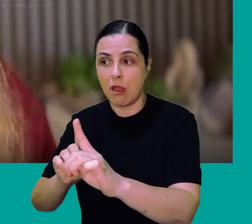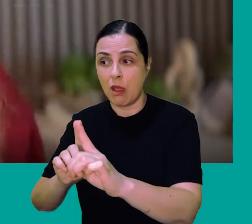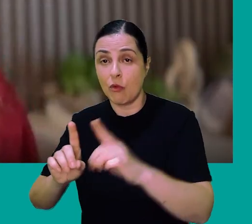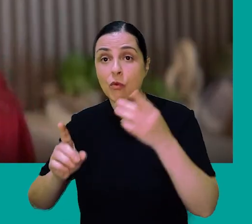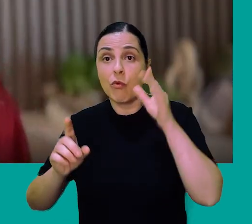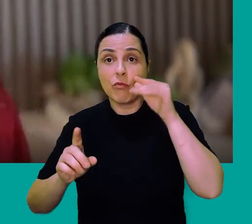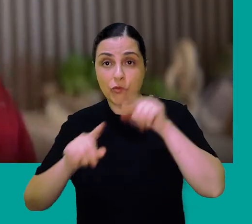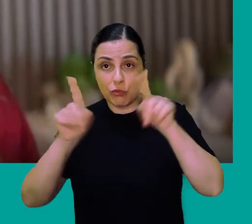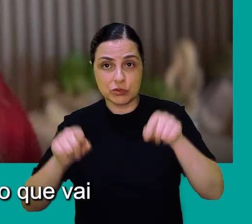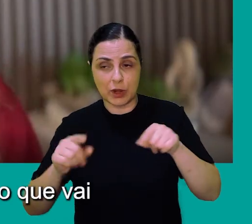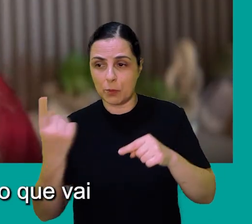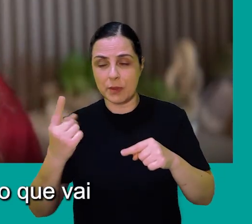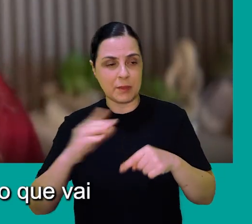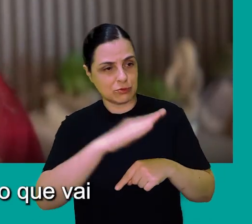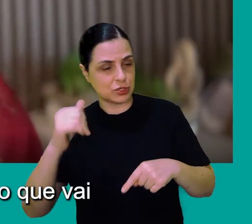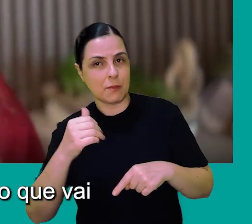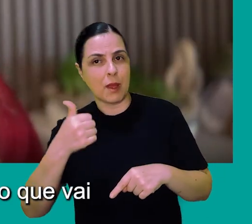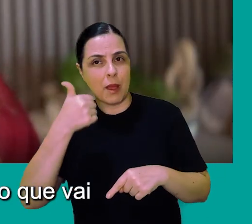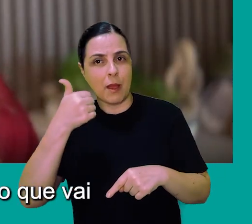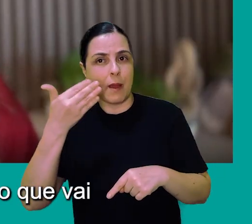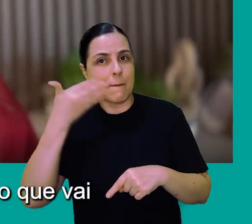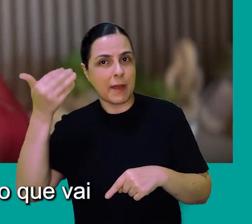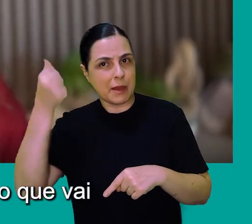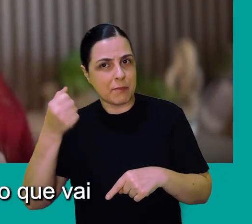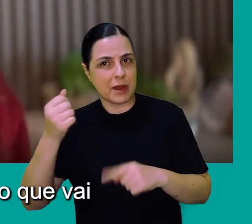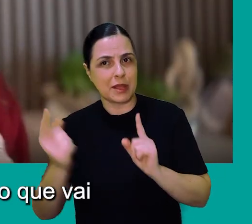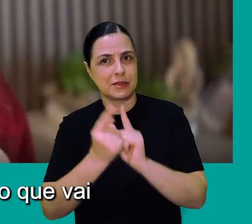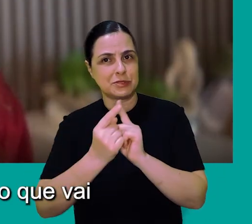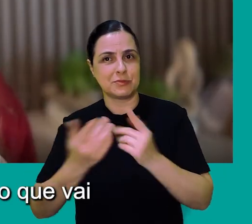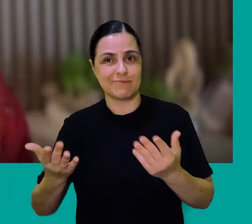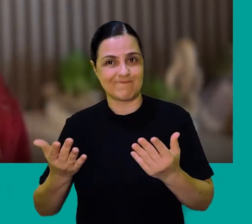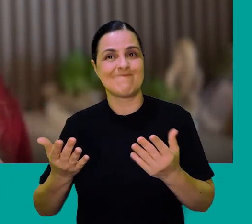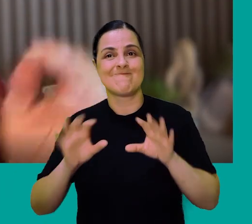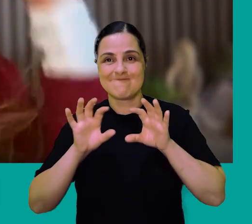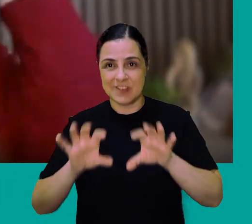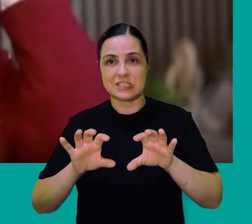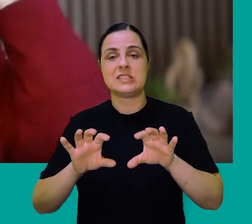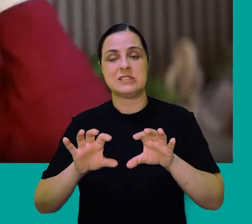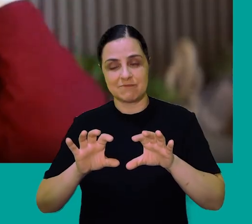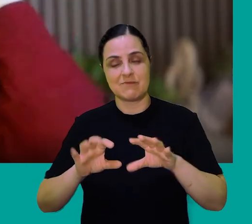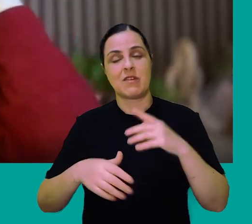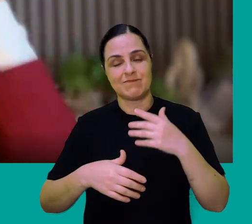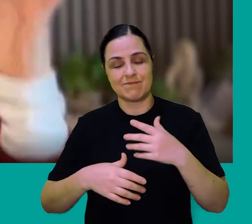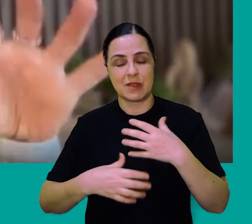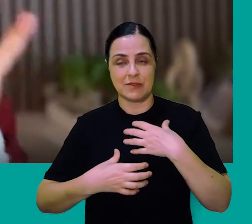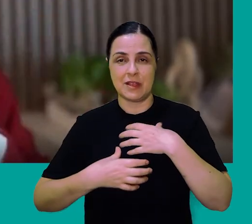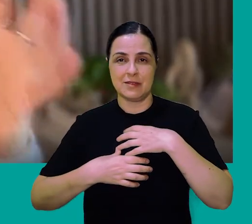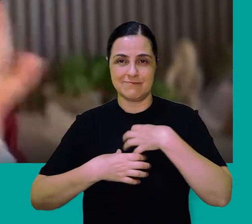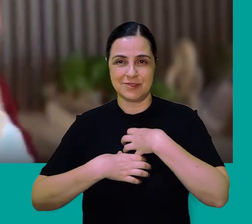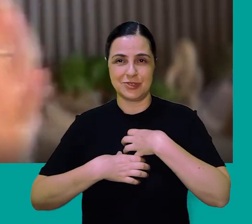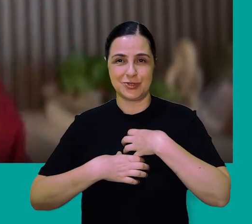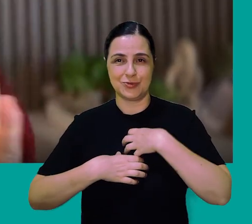pessoa é atendida, né? Então, esse tipo de comportamento é isso que vai minando, vai causando. Então,